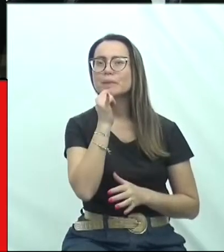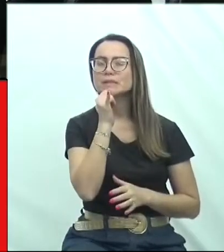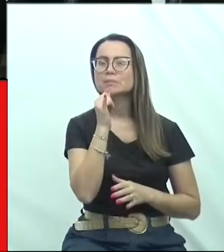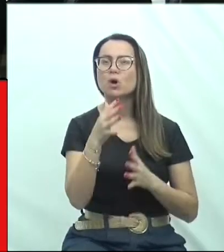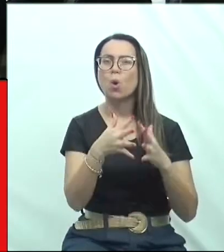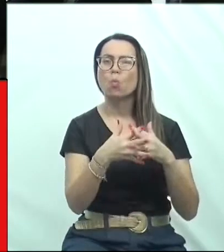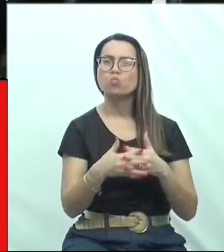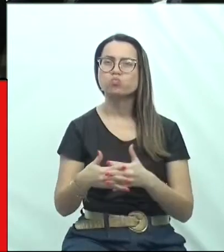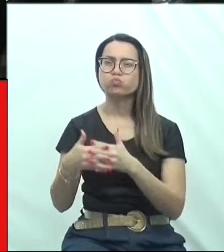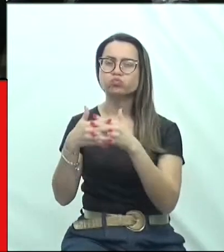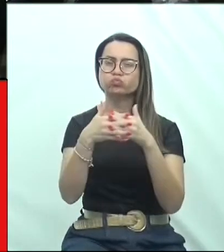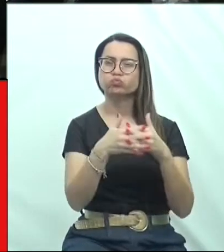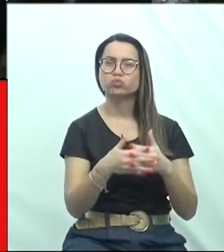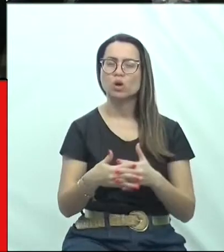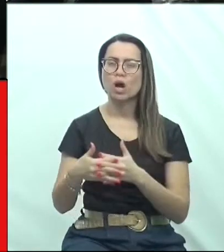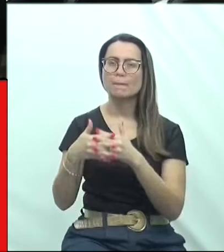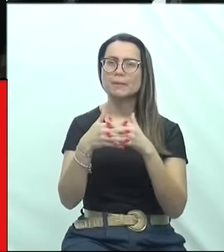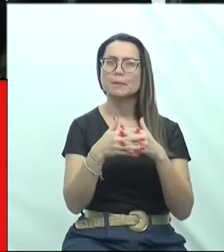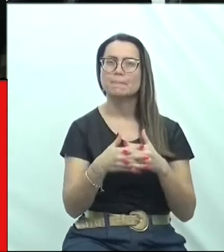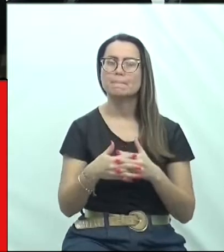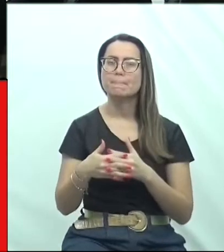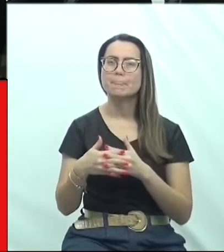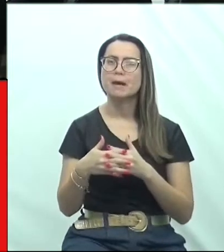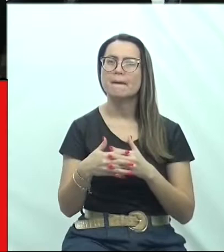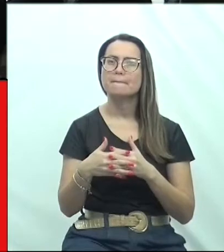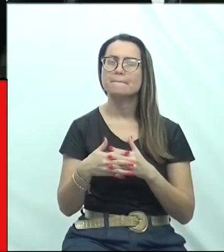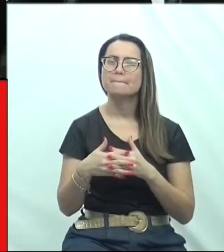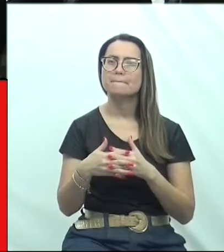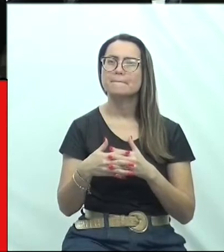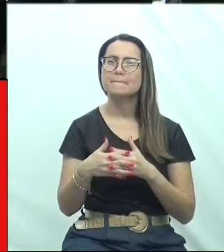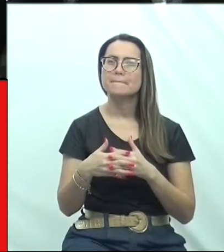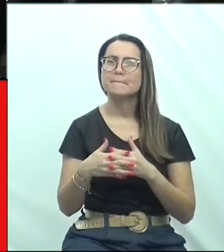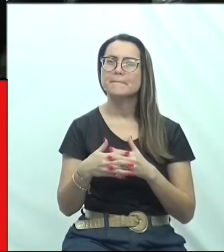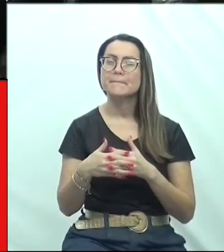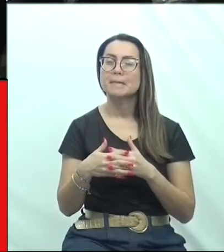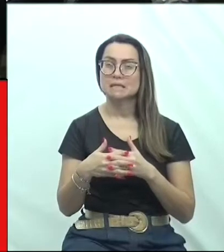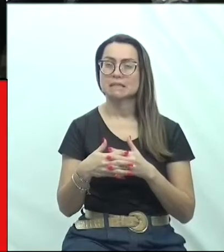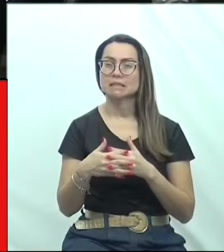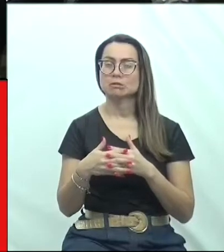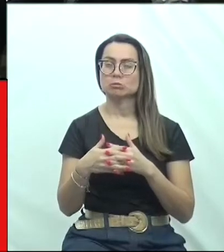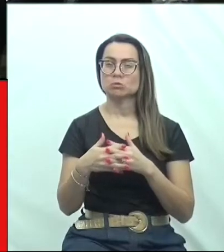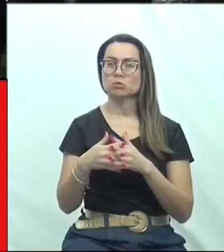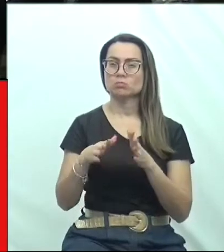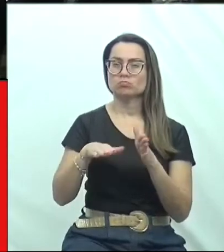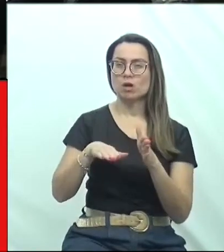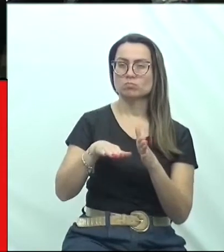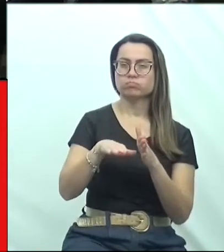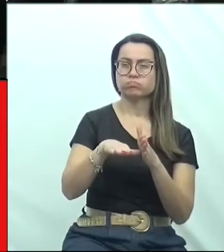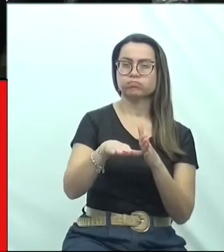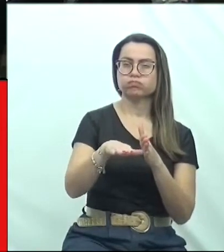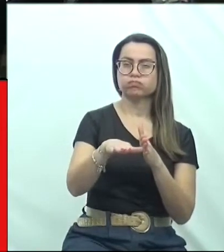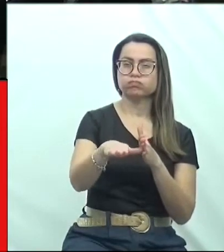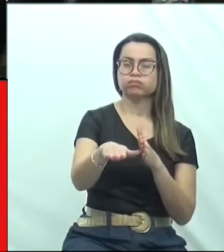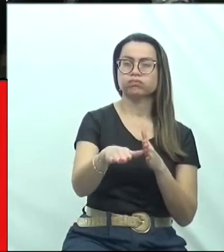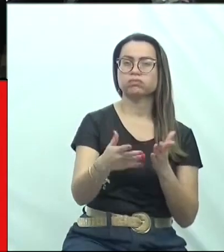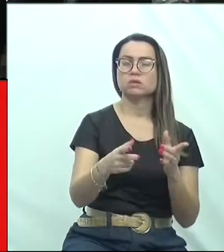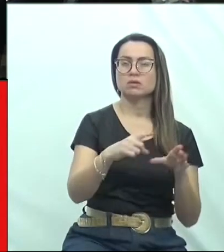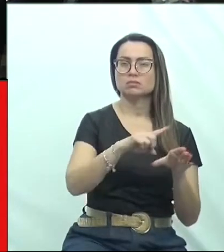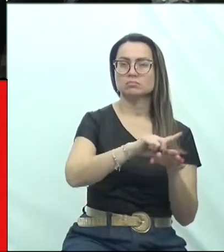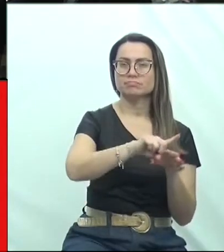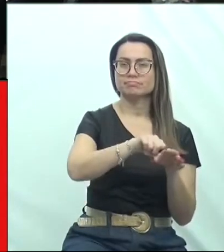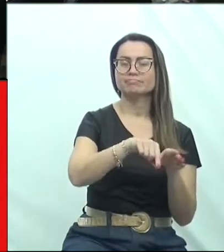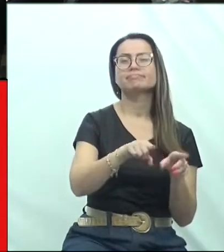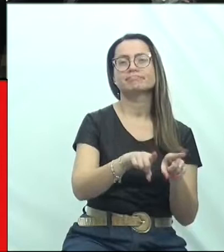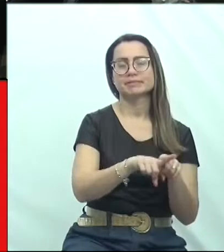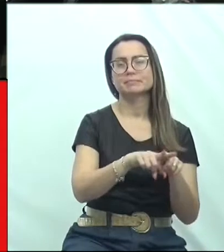carregado, aquele ponteiro ele trabalha. Para vocês terem ideia da sensibilidade, ali nós estamos falando de uma unidade de 20 ml. Tá? Então é uma parte muito sensível